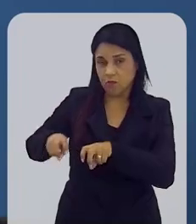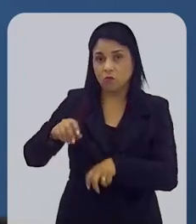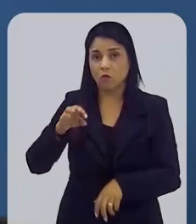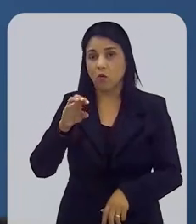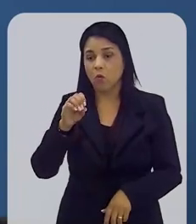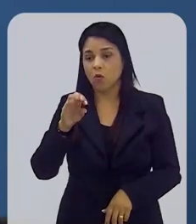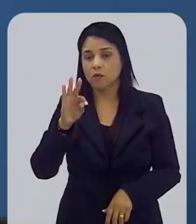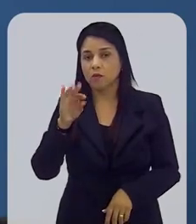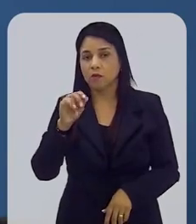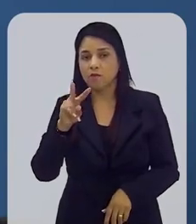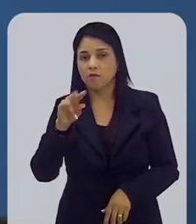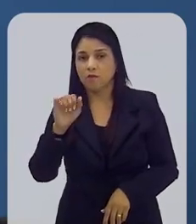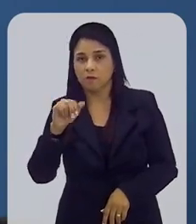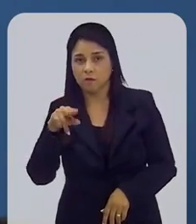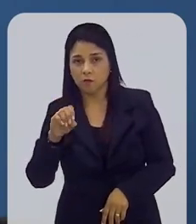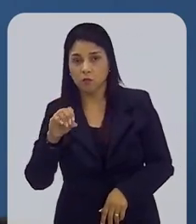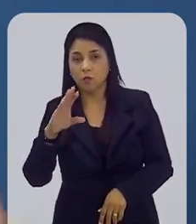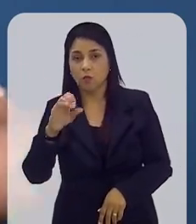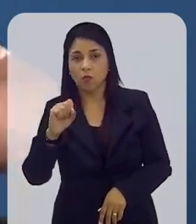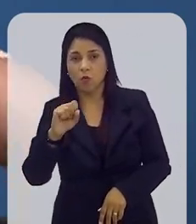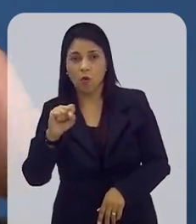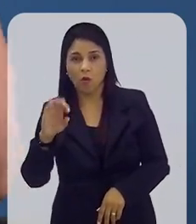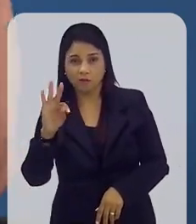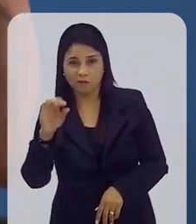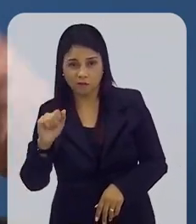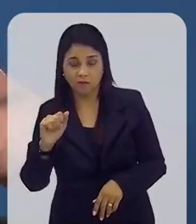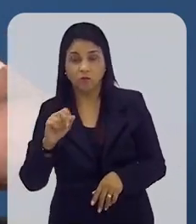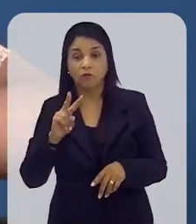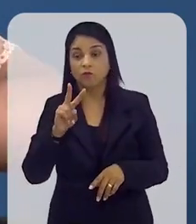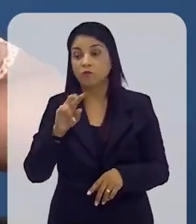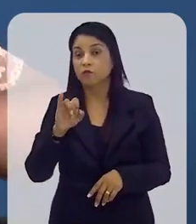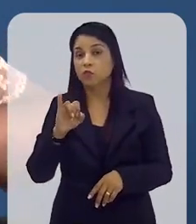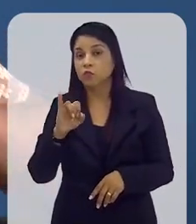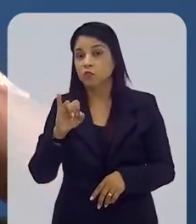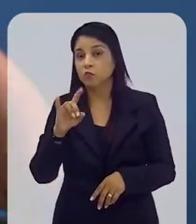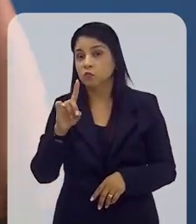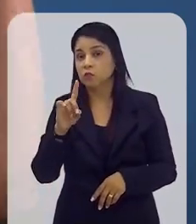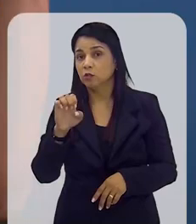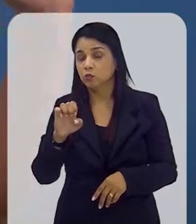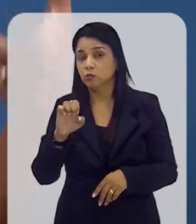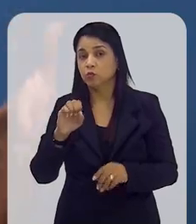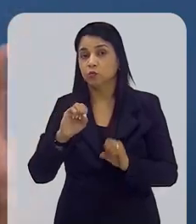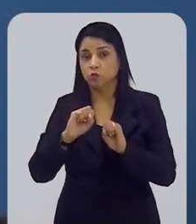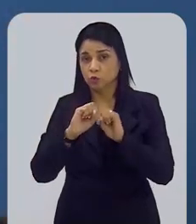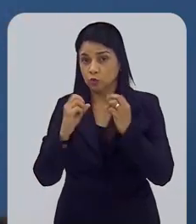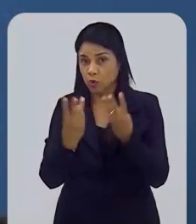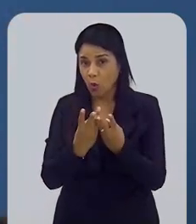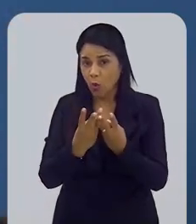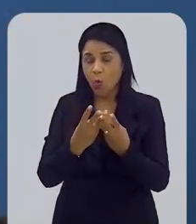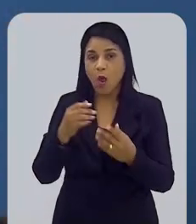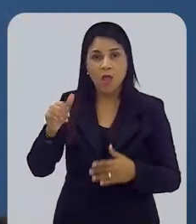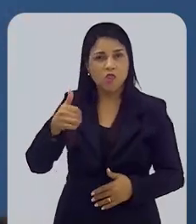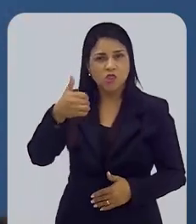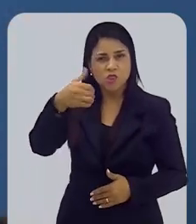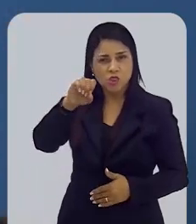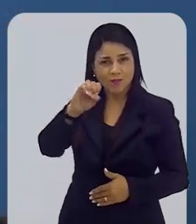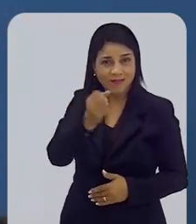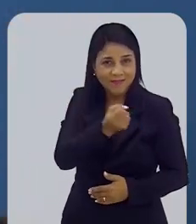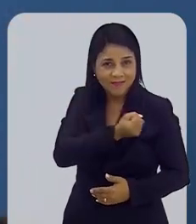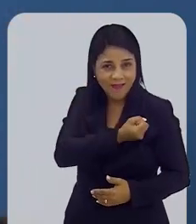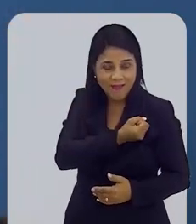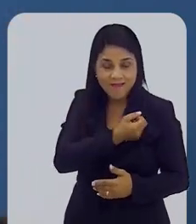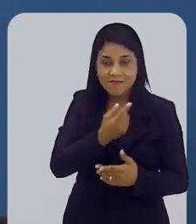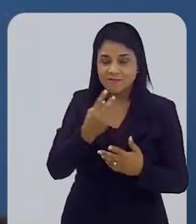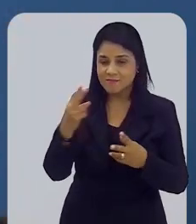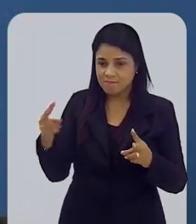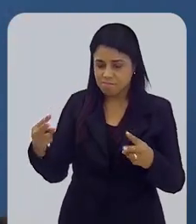assim, representatividade, enfim, deu liga. E aí começou Anselmo Góes dando nota 10. E quando começou aquela coisa toda,